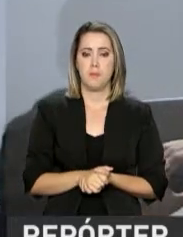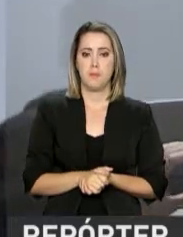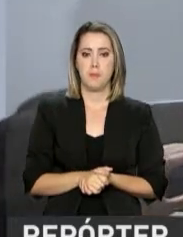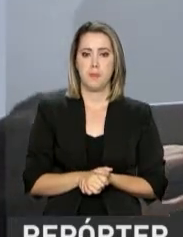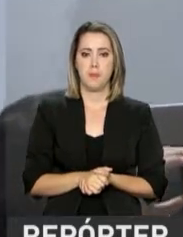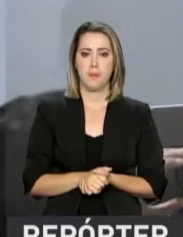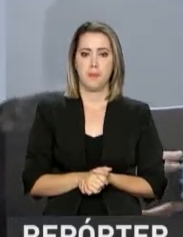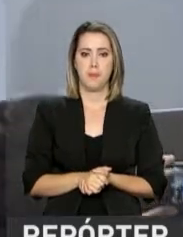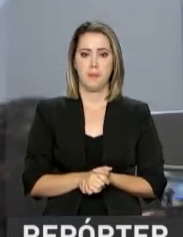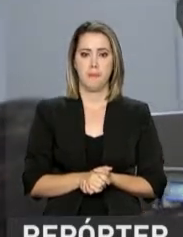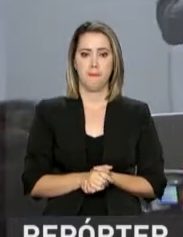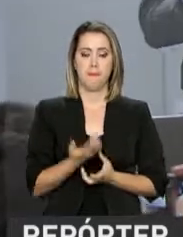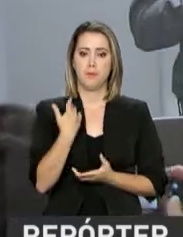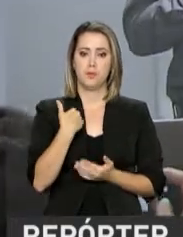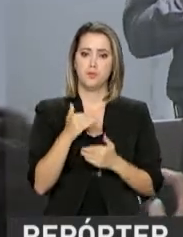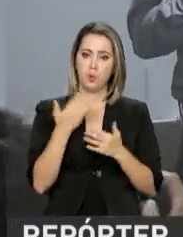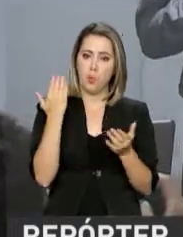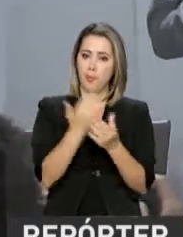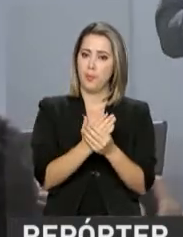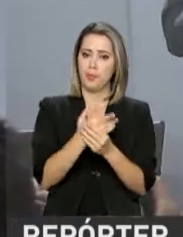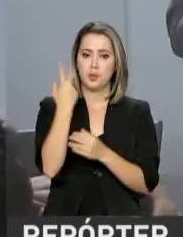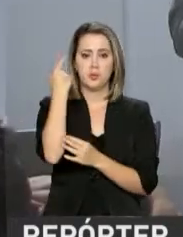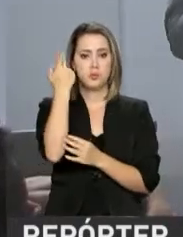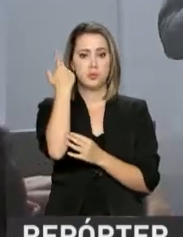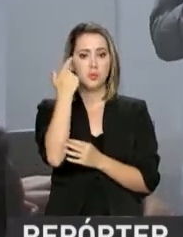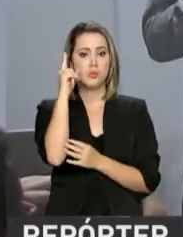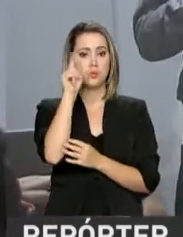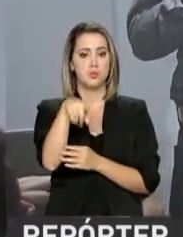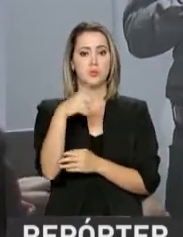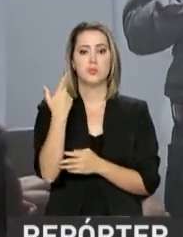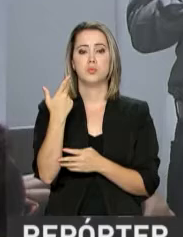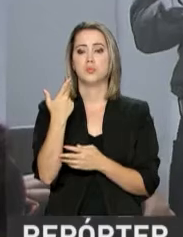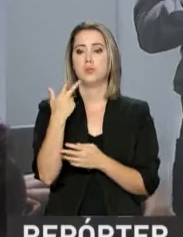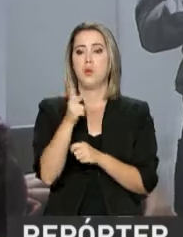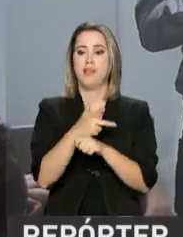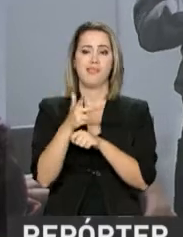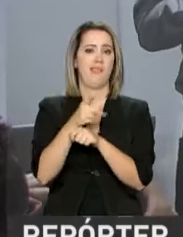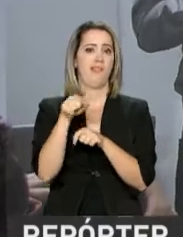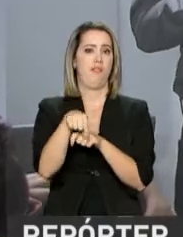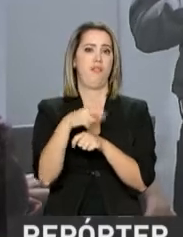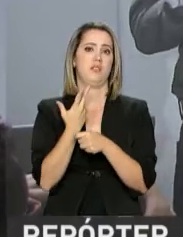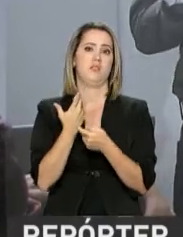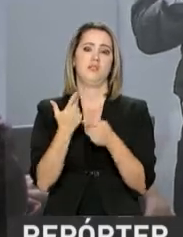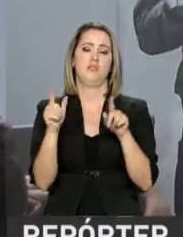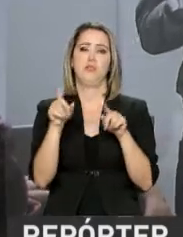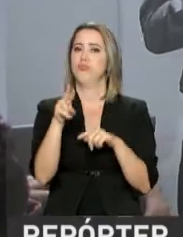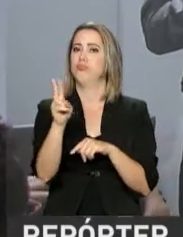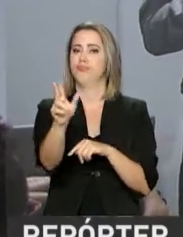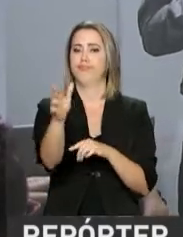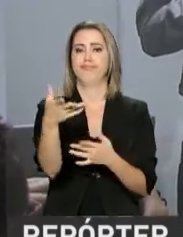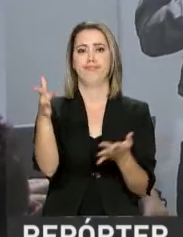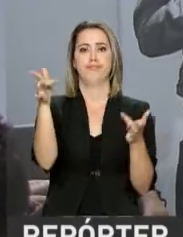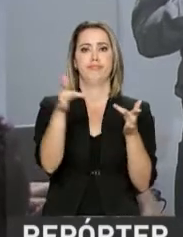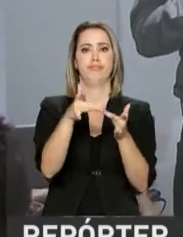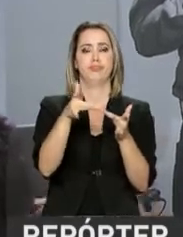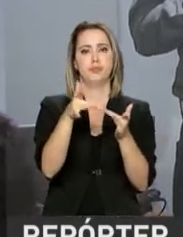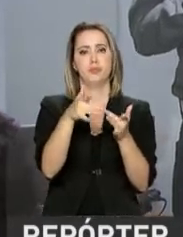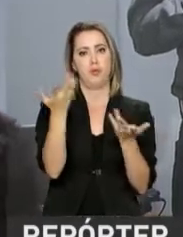Em um processo normal, essa gravação sequer seria aceita como